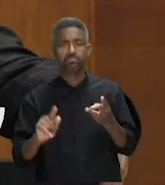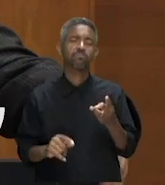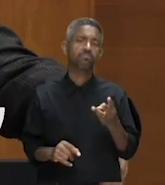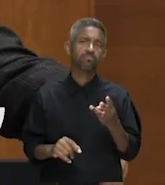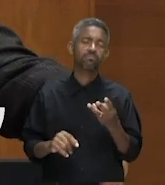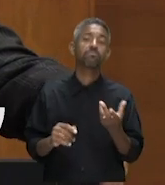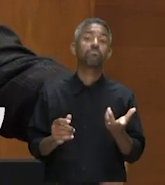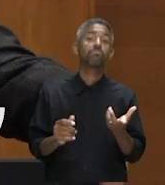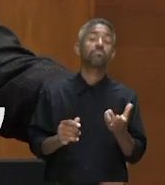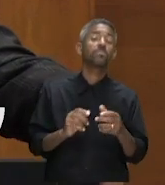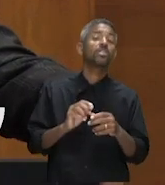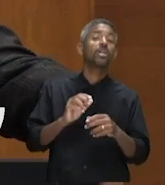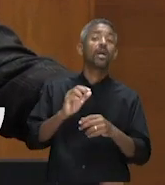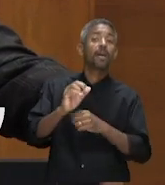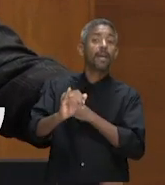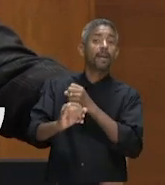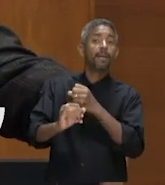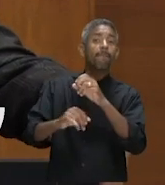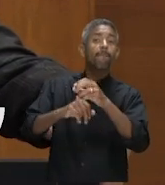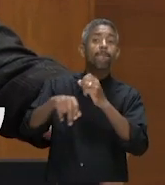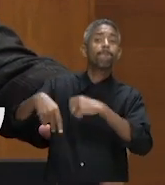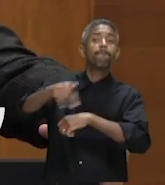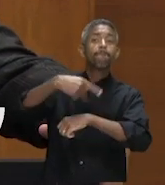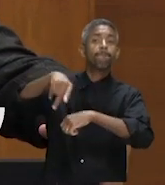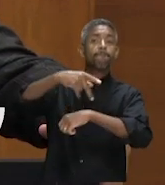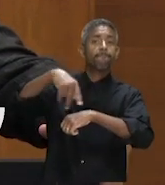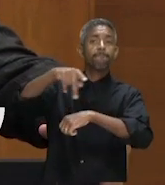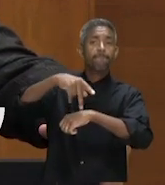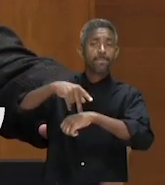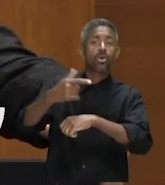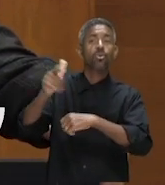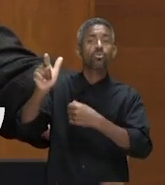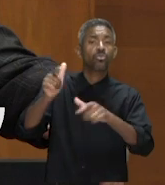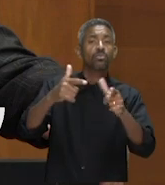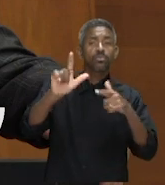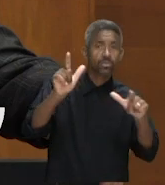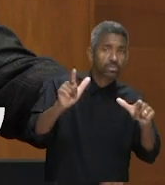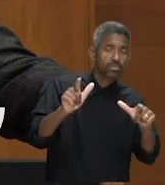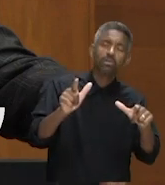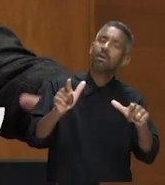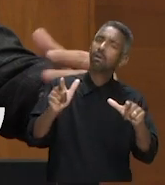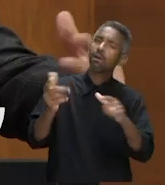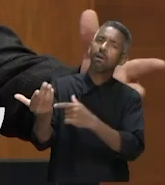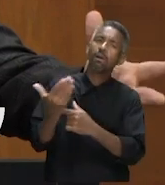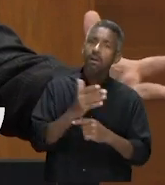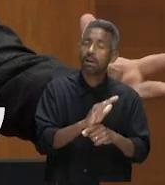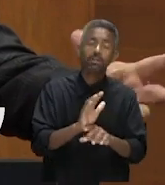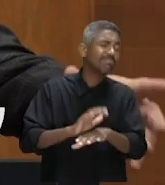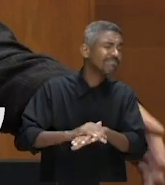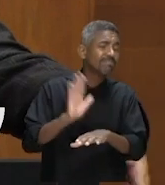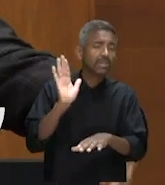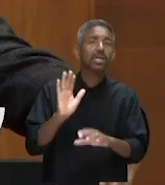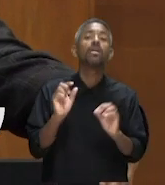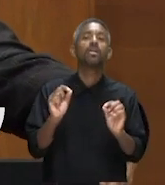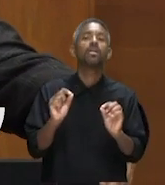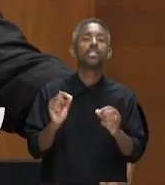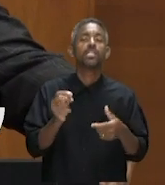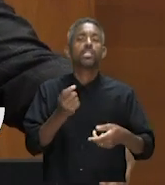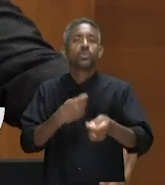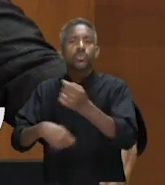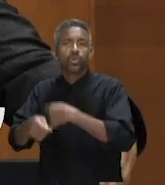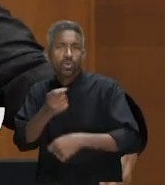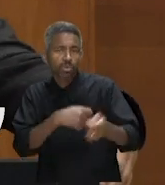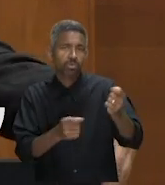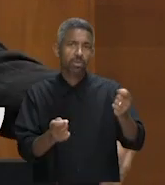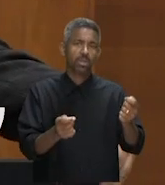ampliarmos negócios, de ampliarmos muito o nosso turismo. A gente tem uma dificuldade muito grande de voos,